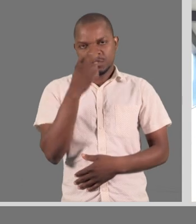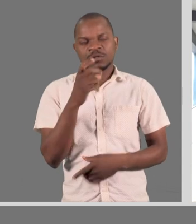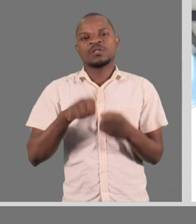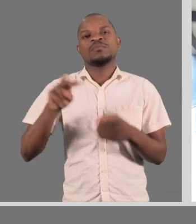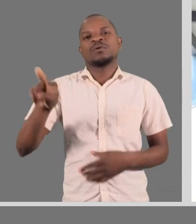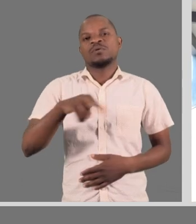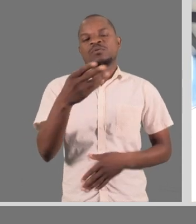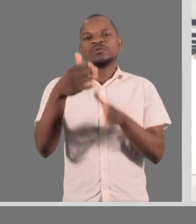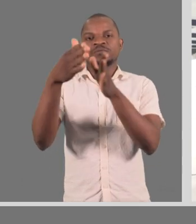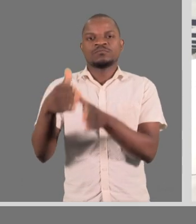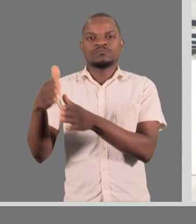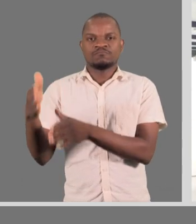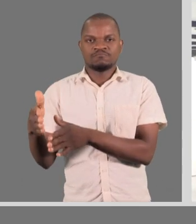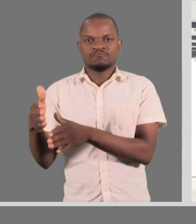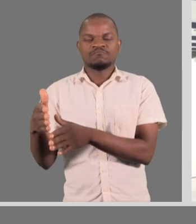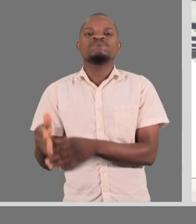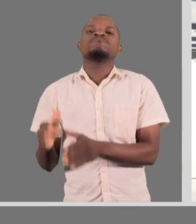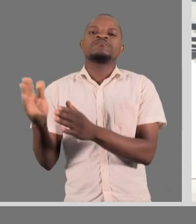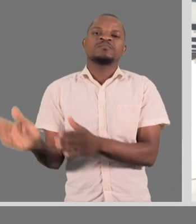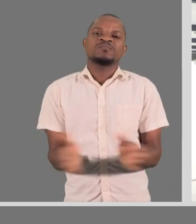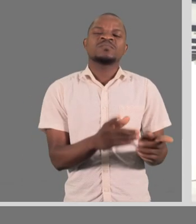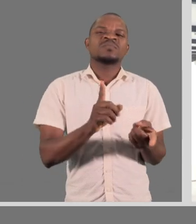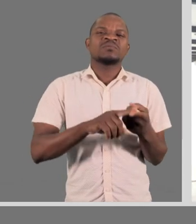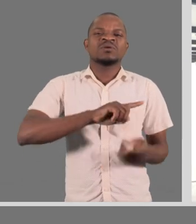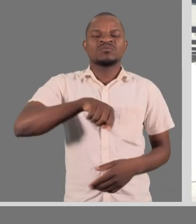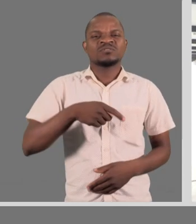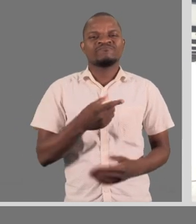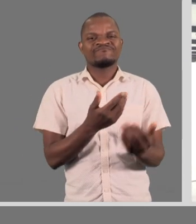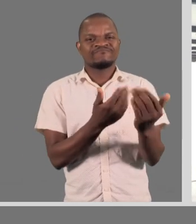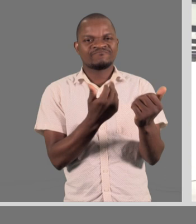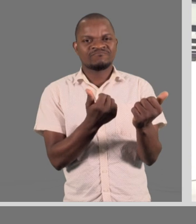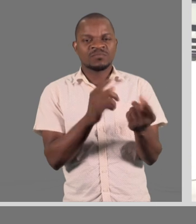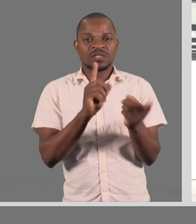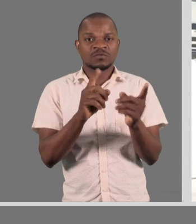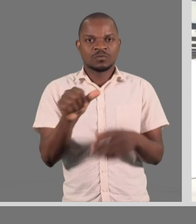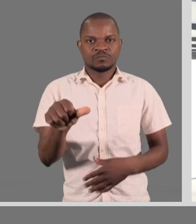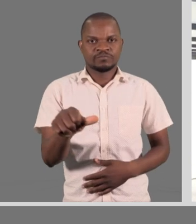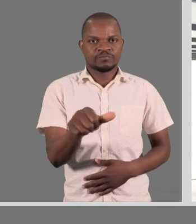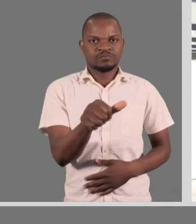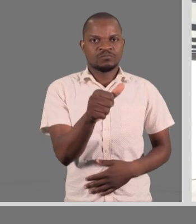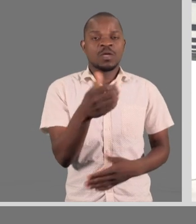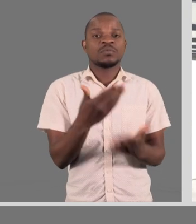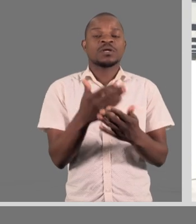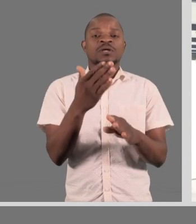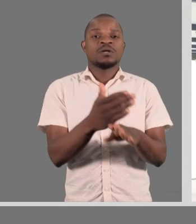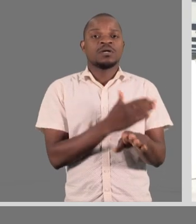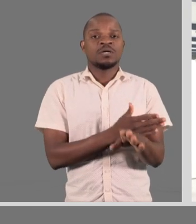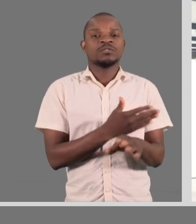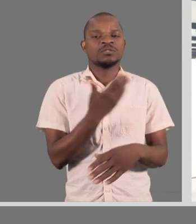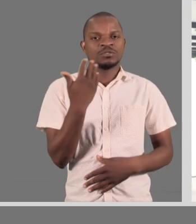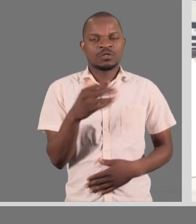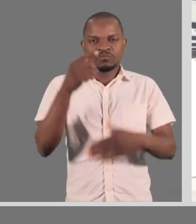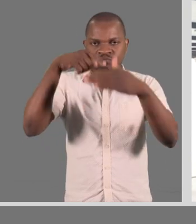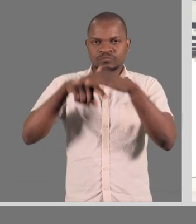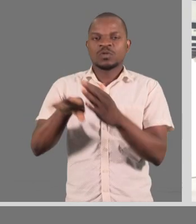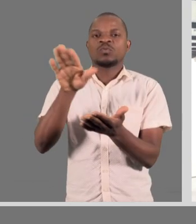visual e não só. Esperamos que a deficiência de ensino e aprendizagem melhor, uma vez que nas ocasiões anteriores